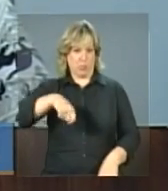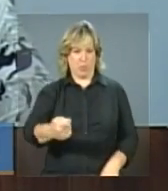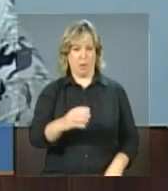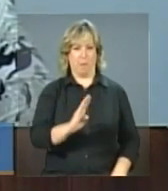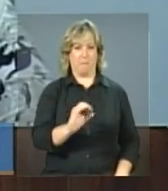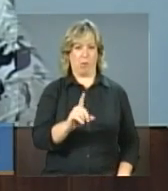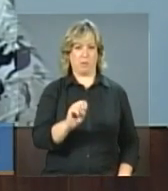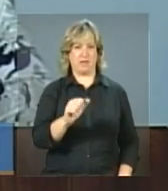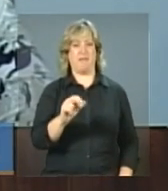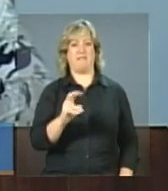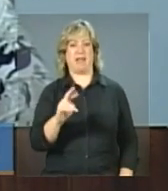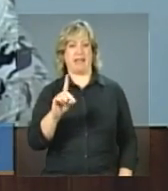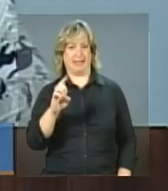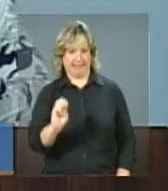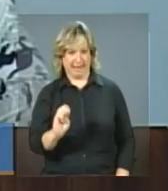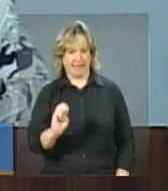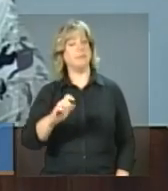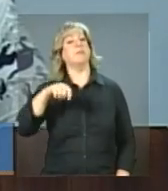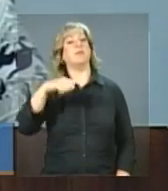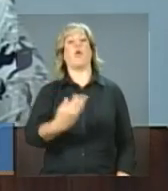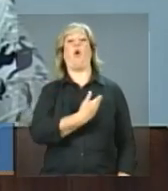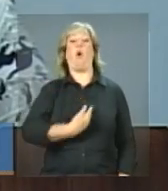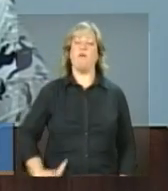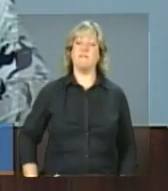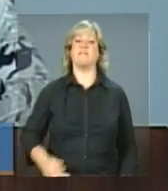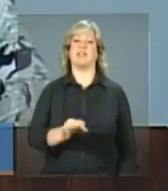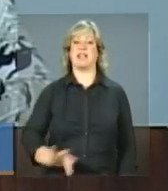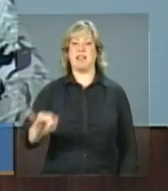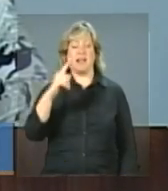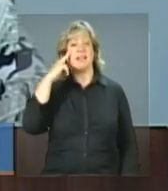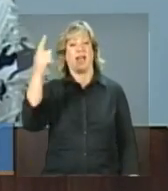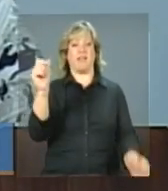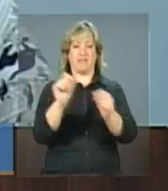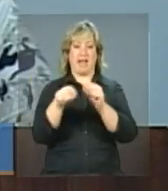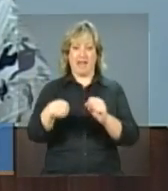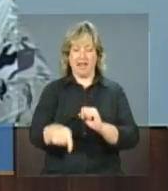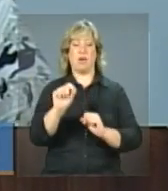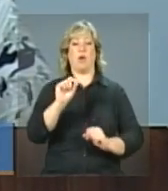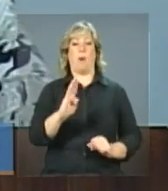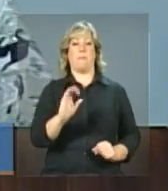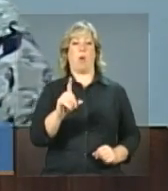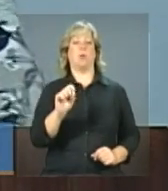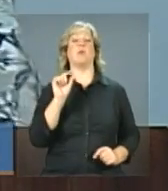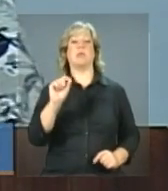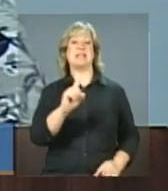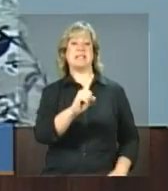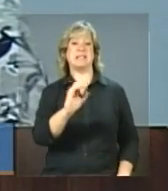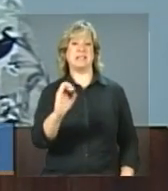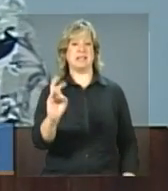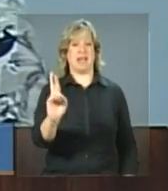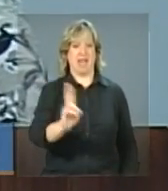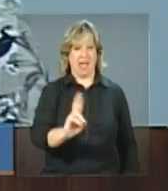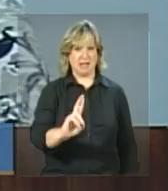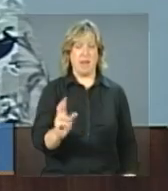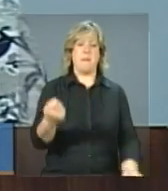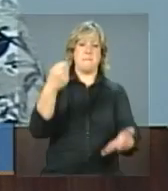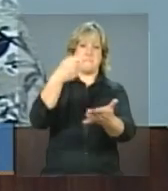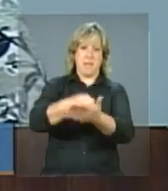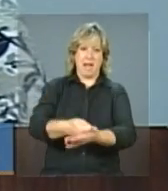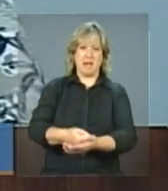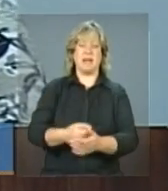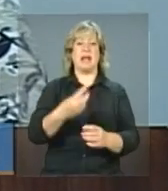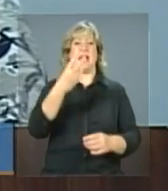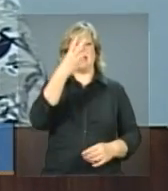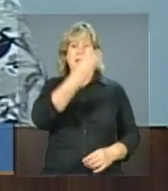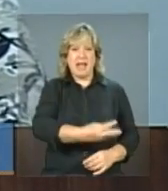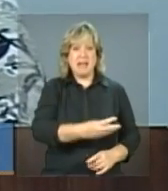federal inédita, envolvendo complementação de renda, que é uma bolsa de R$ 100,00, paga